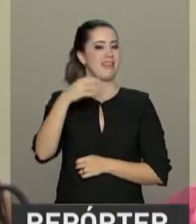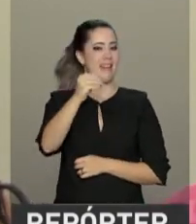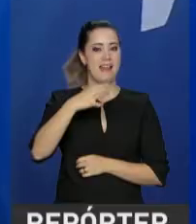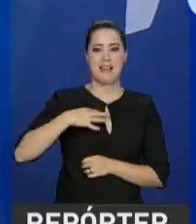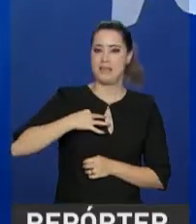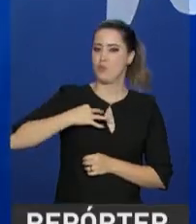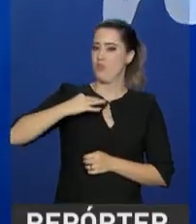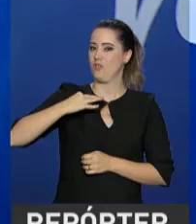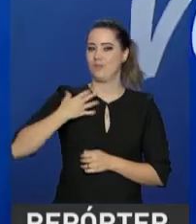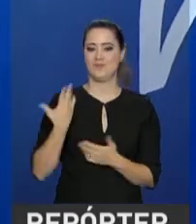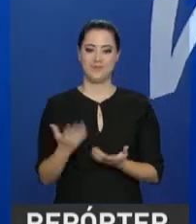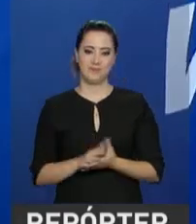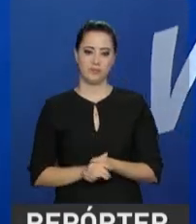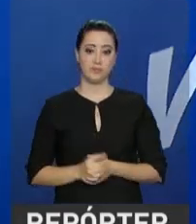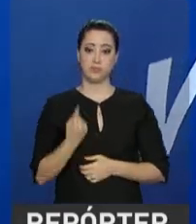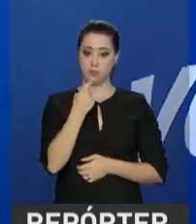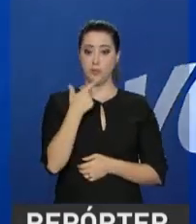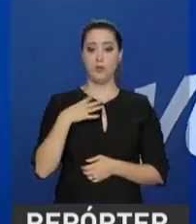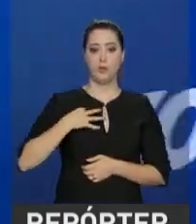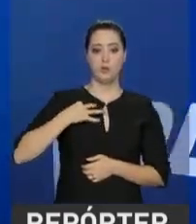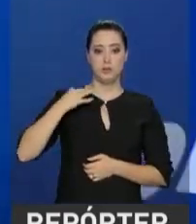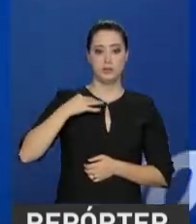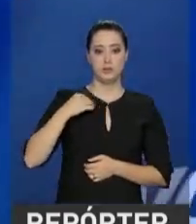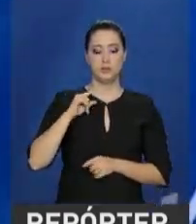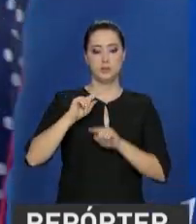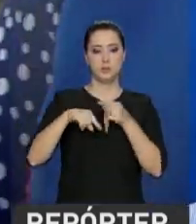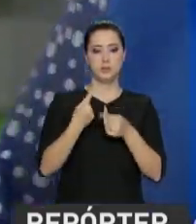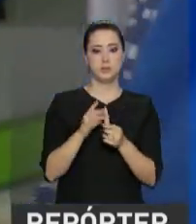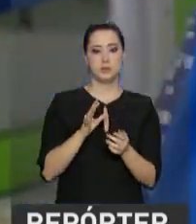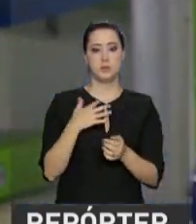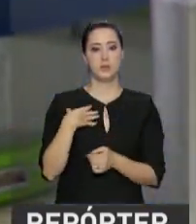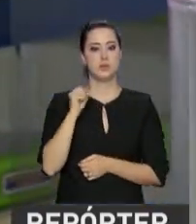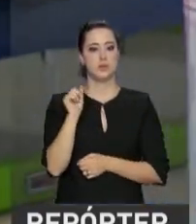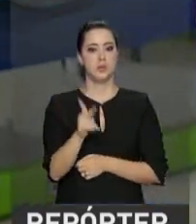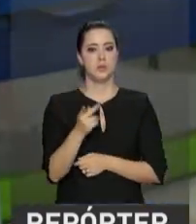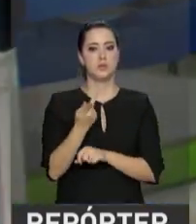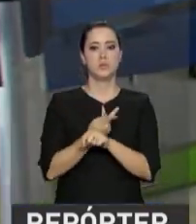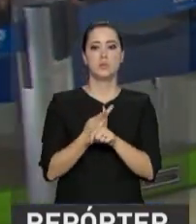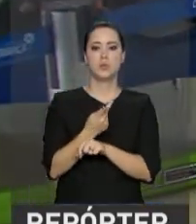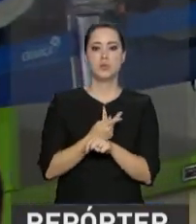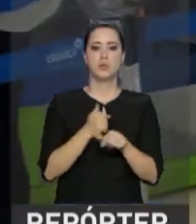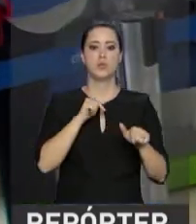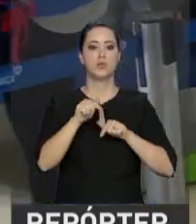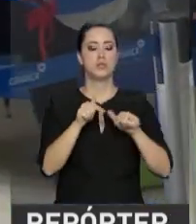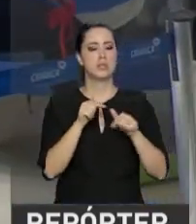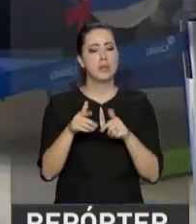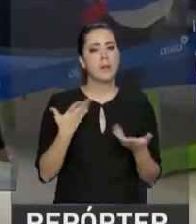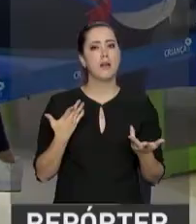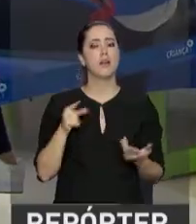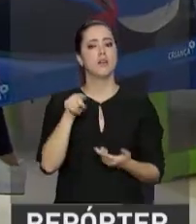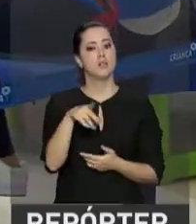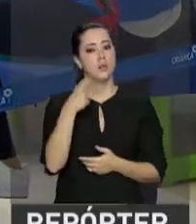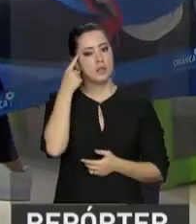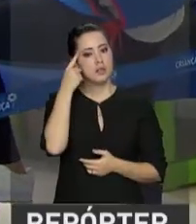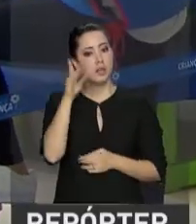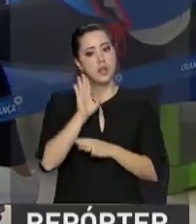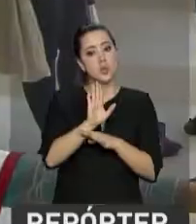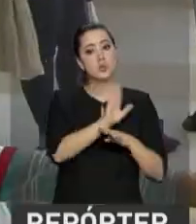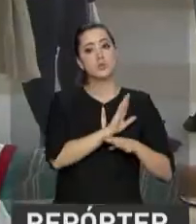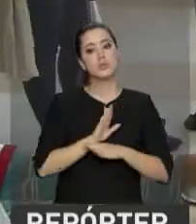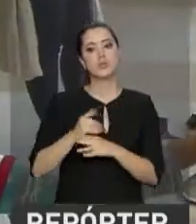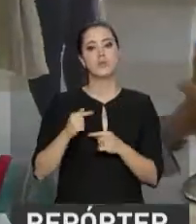pra eles tiverem uma dessas voluntárias depois de se aposentar decidiu procurar uma atividade assim a ideia era ajudar